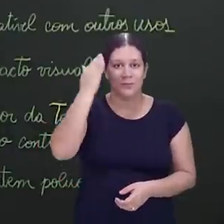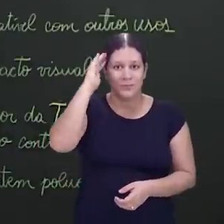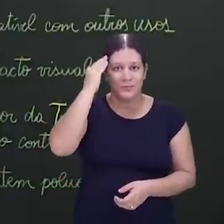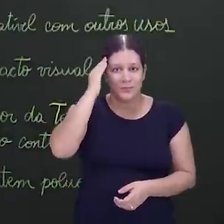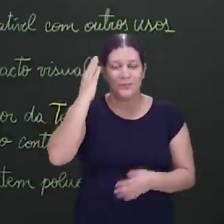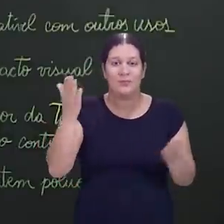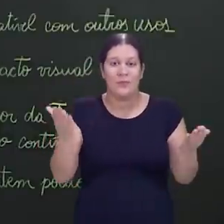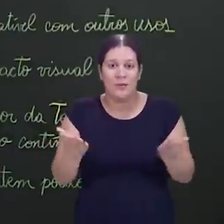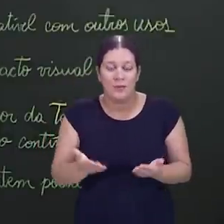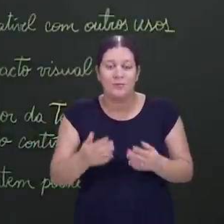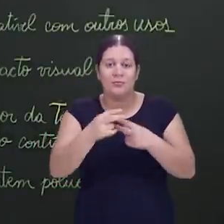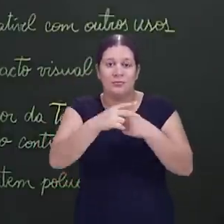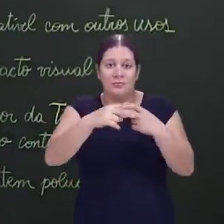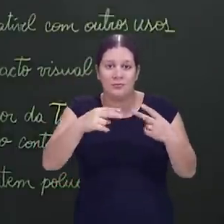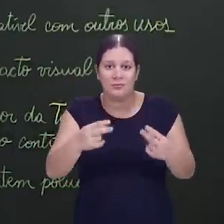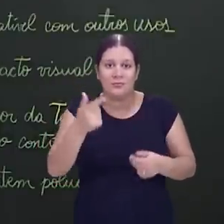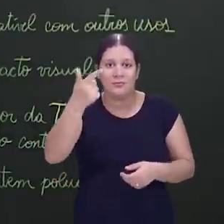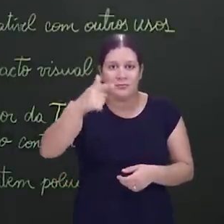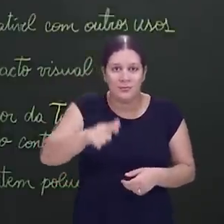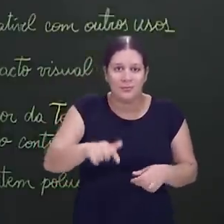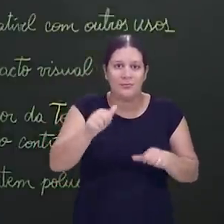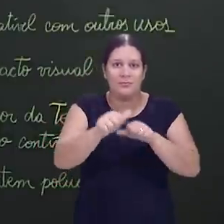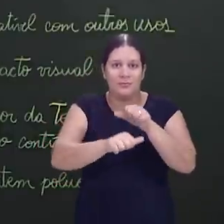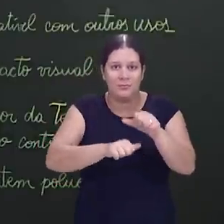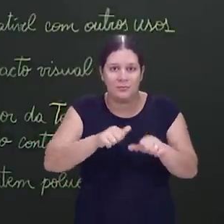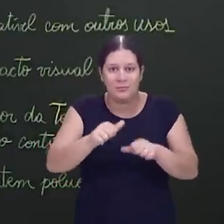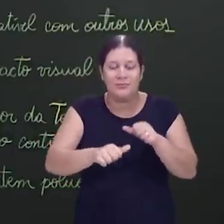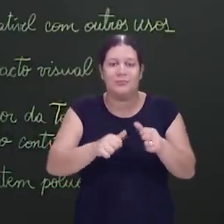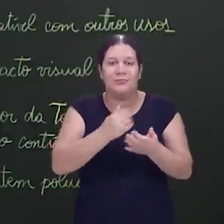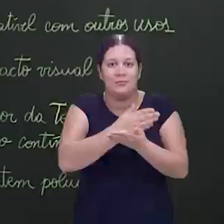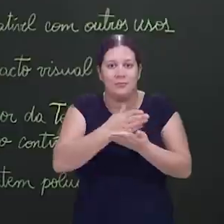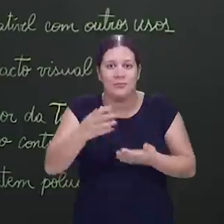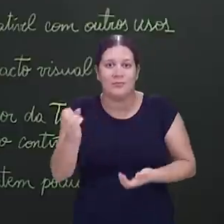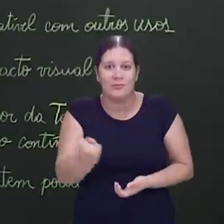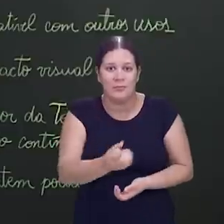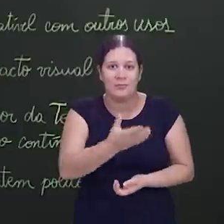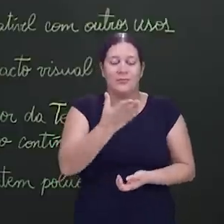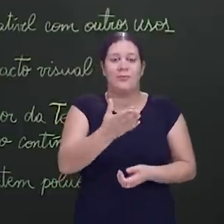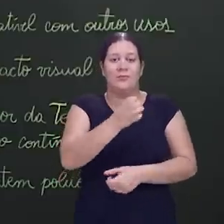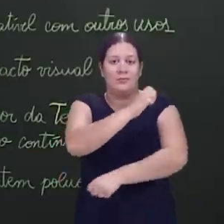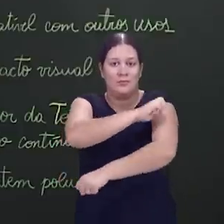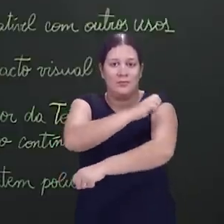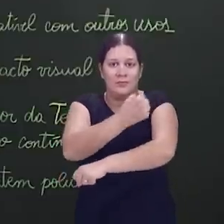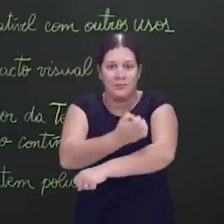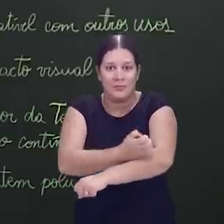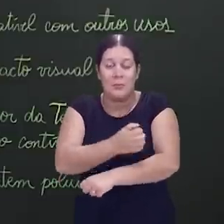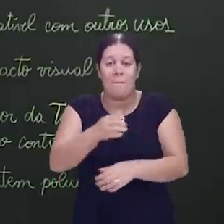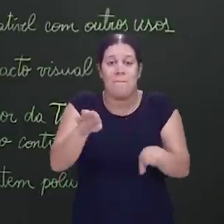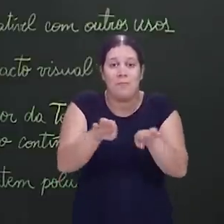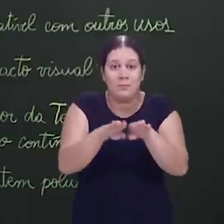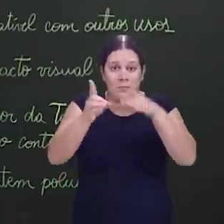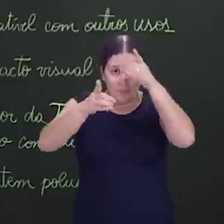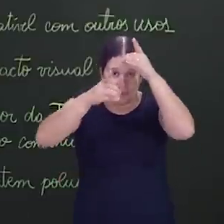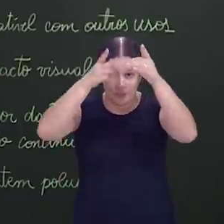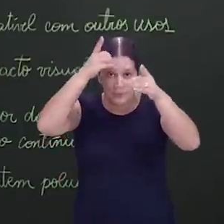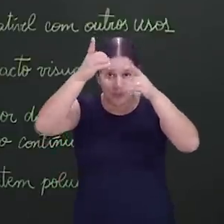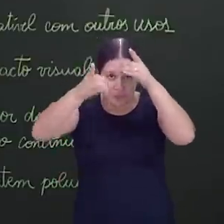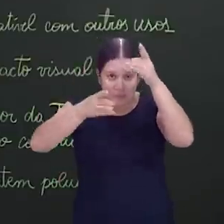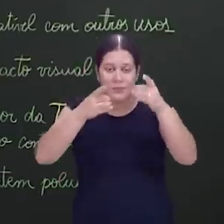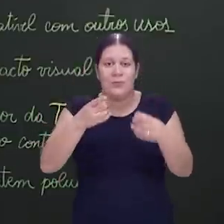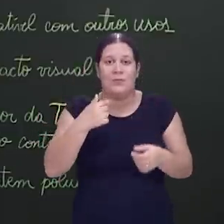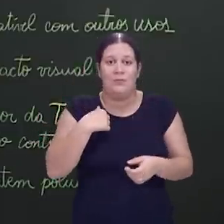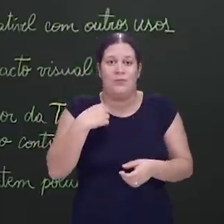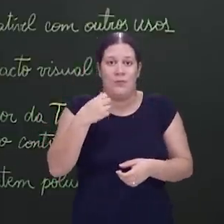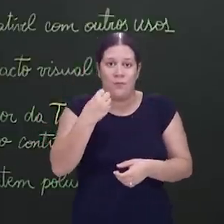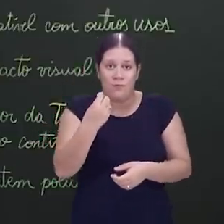fala de algo que se renova, é algo que tem um novo começo, um começo breve. E a energia renovável é essa mesma ideia. Eu vou